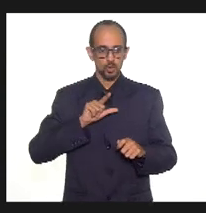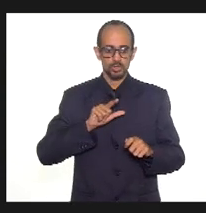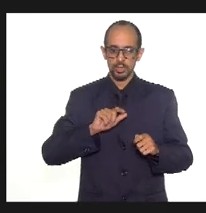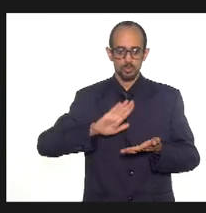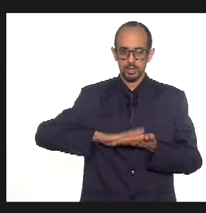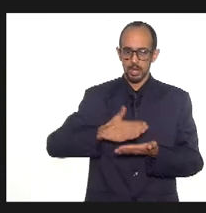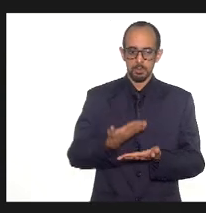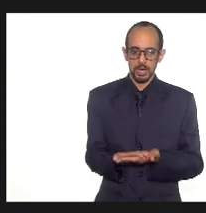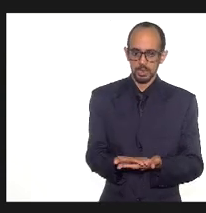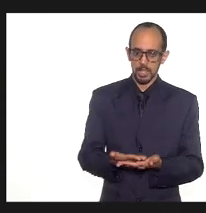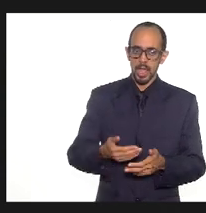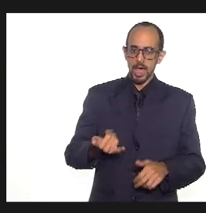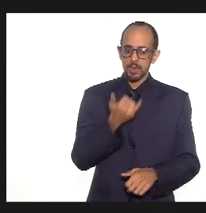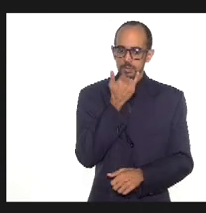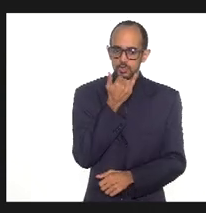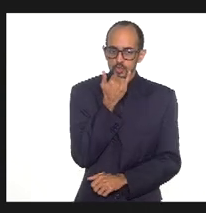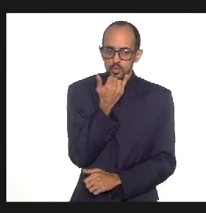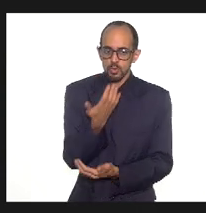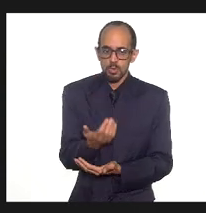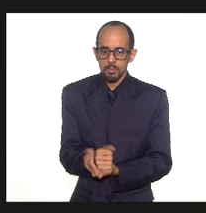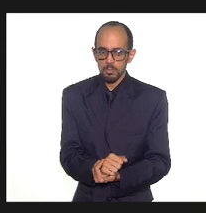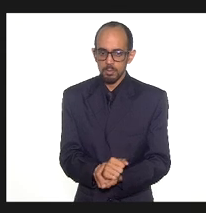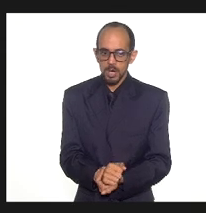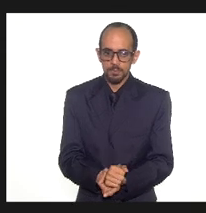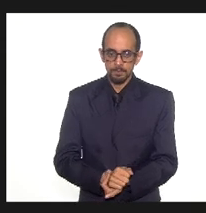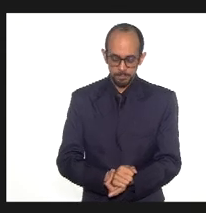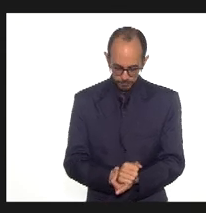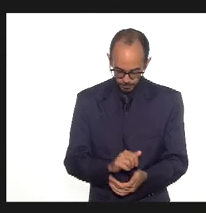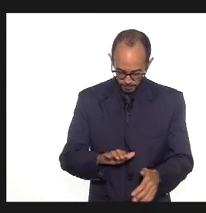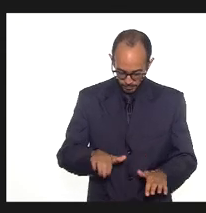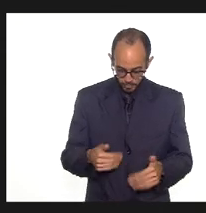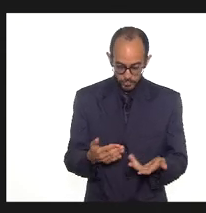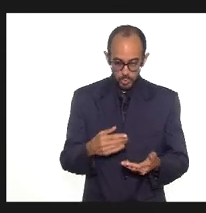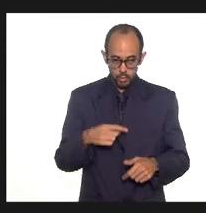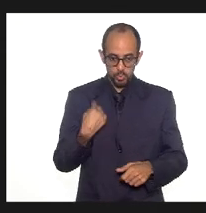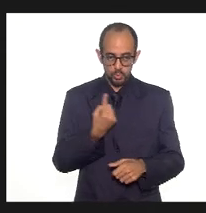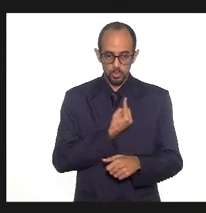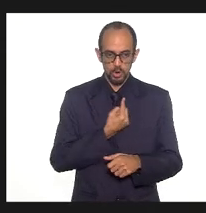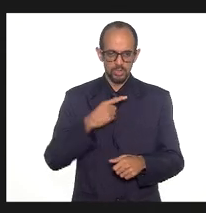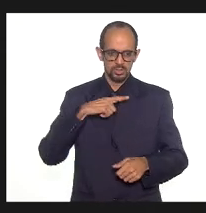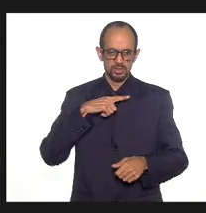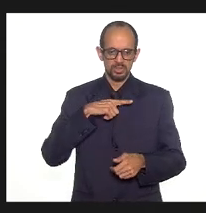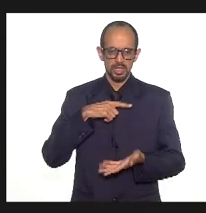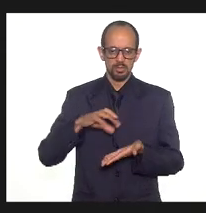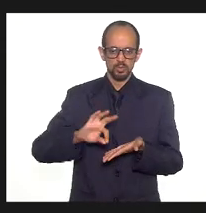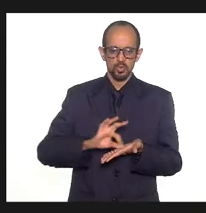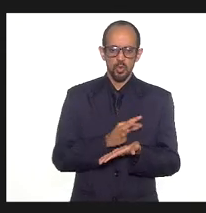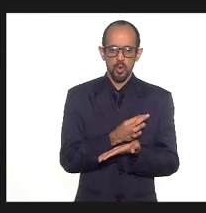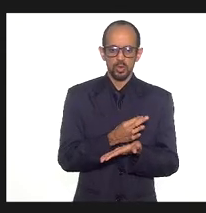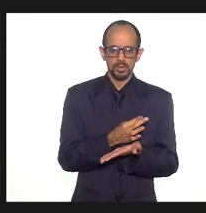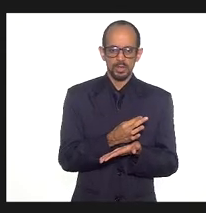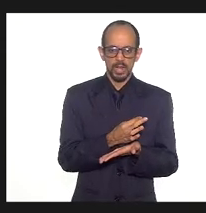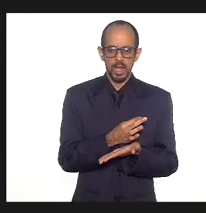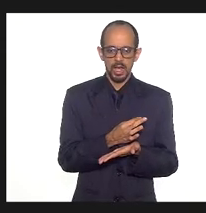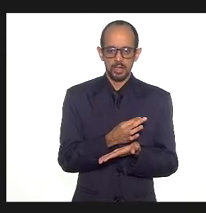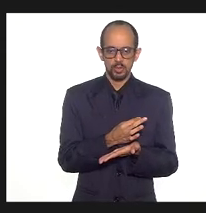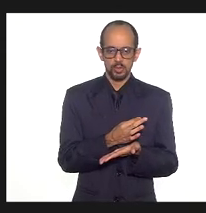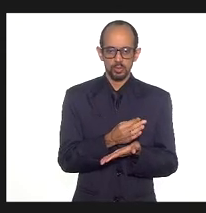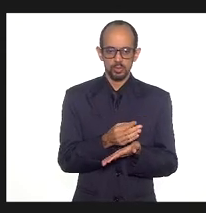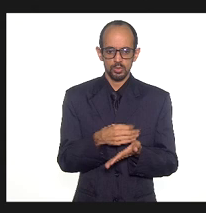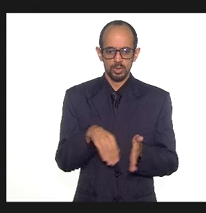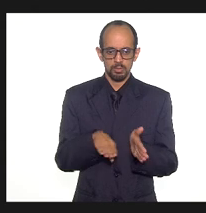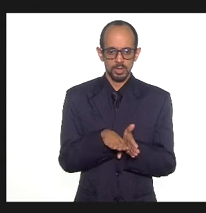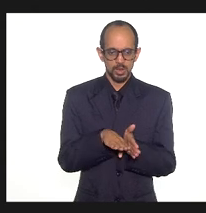ter resultados inversos ao pretendido. A gente teve aí, com contratos replicantes e com as plataformas da ação